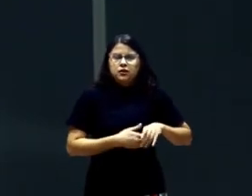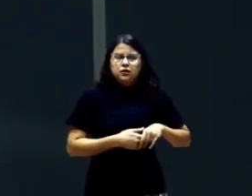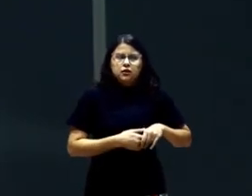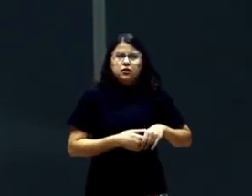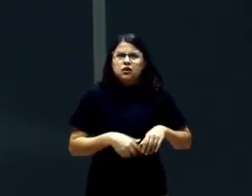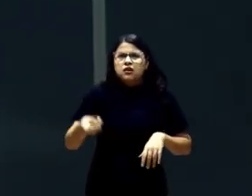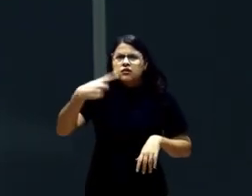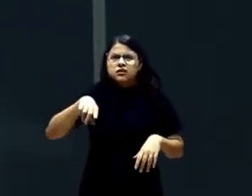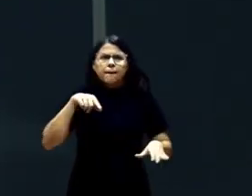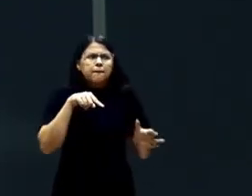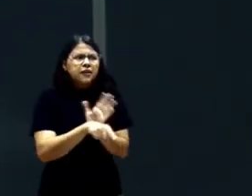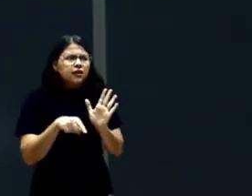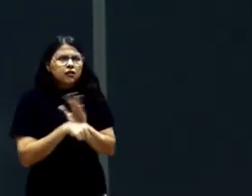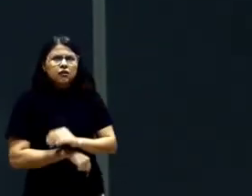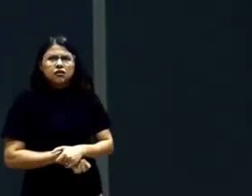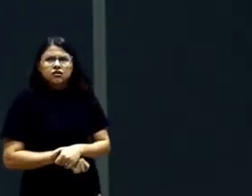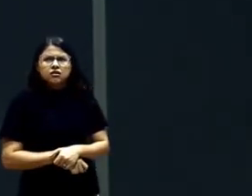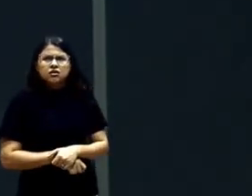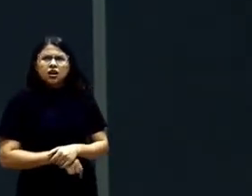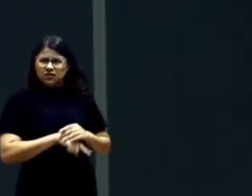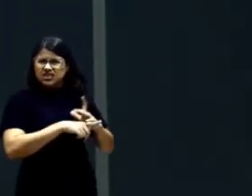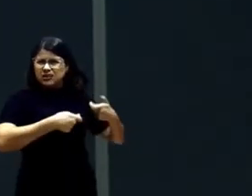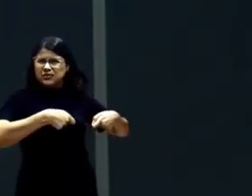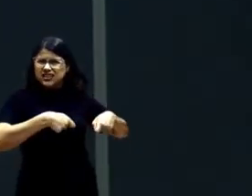mesmo tendo o celeiro cheio, ele diz: só mais um celeiro,